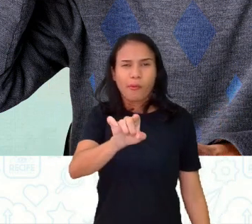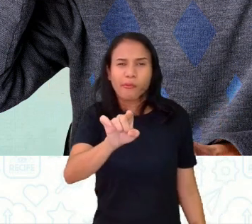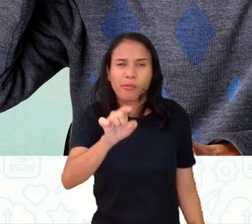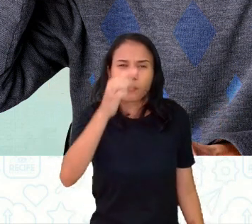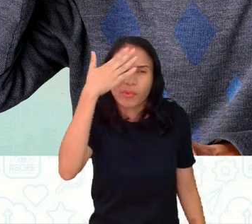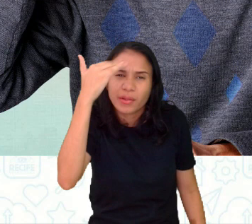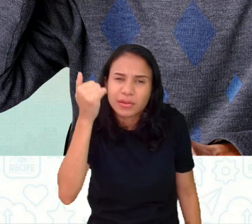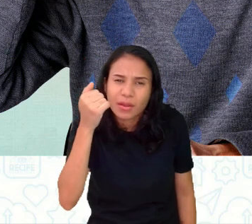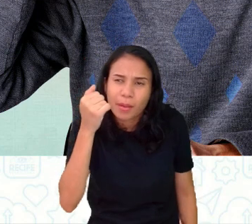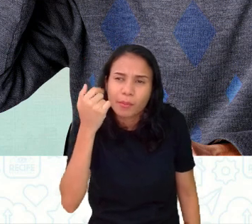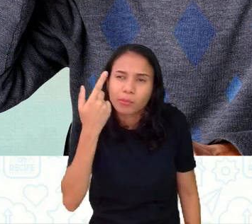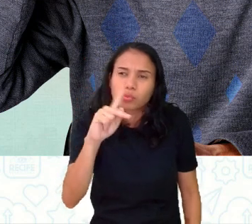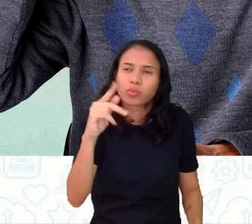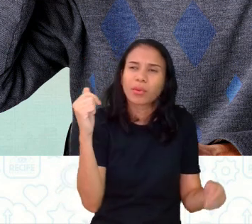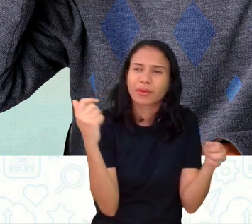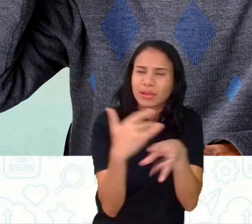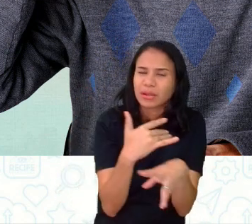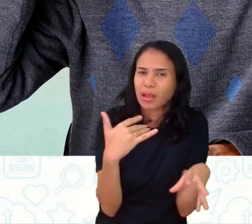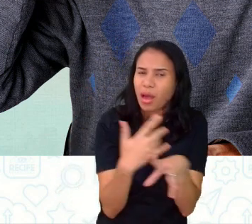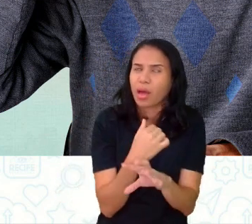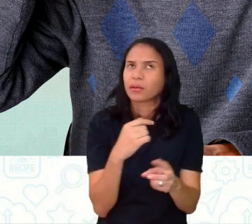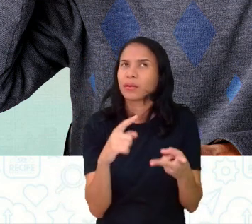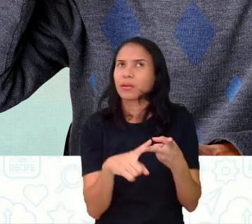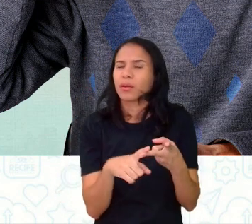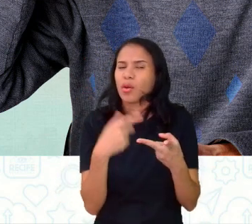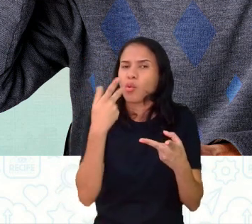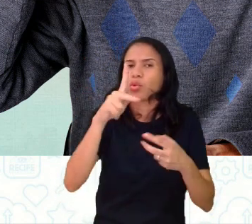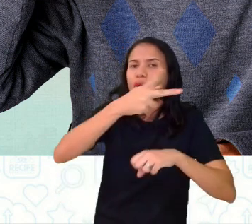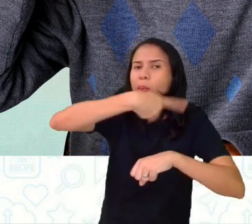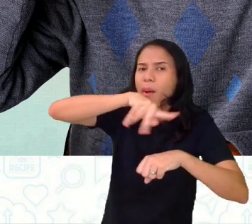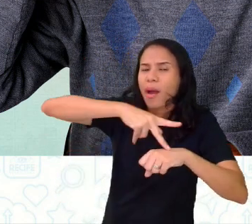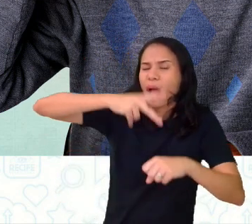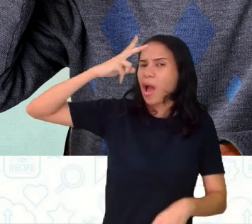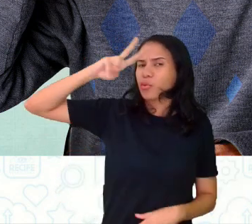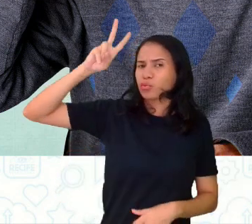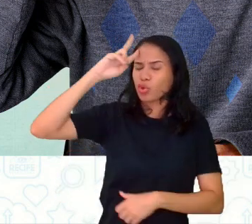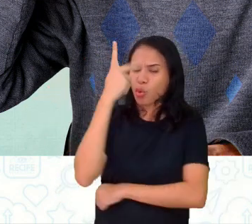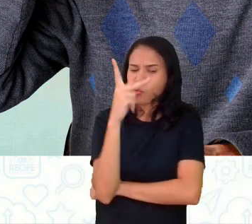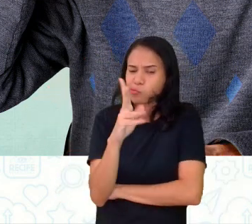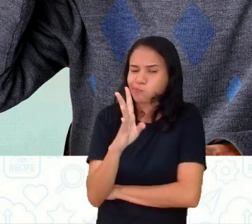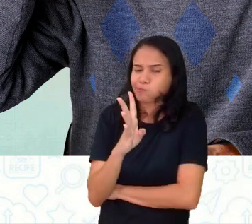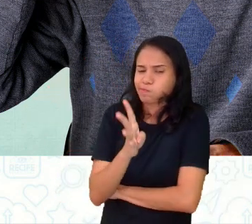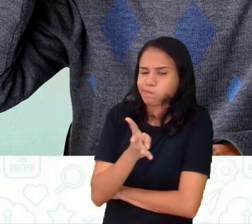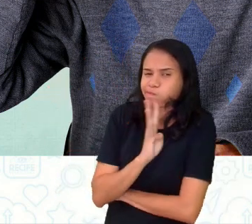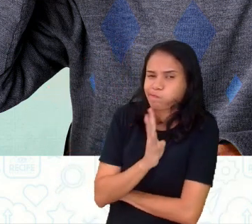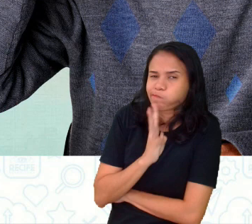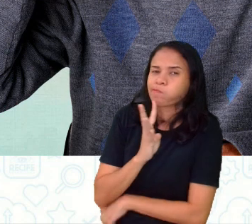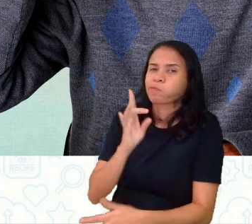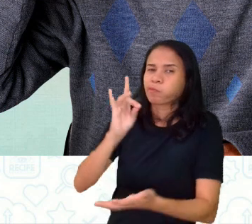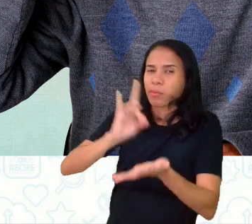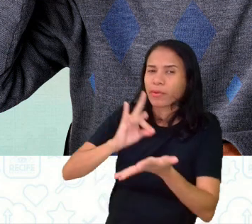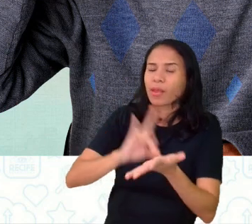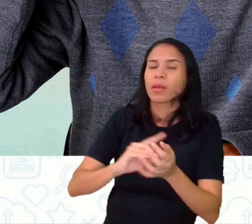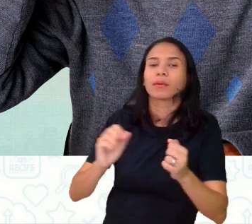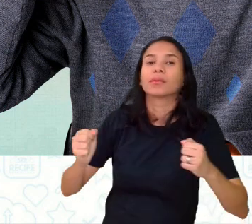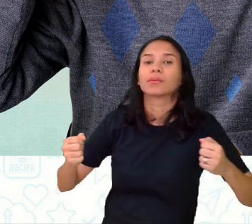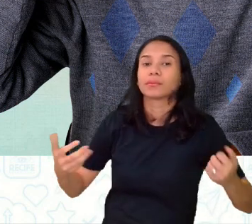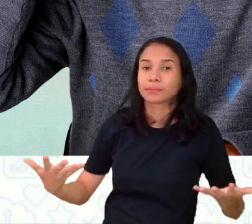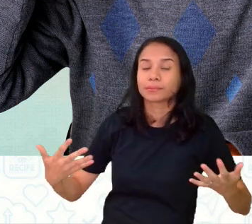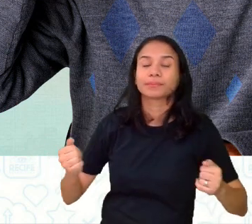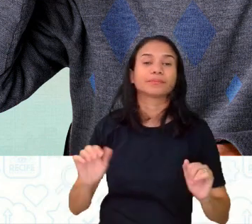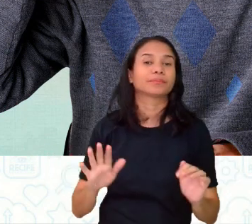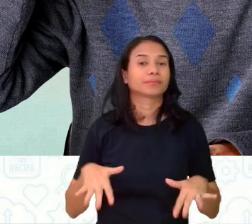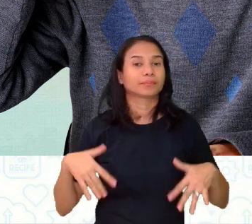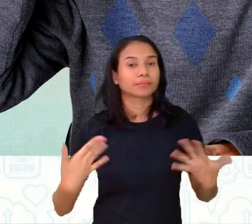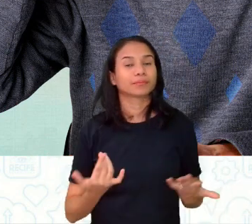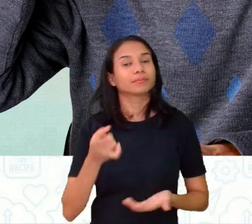também da história da sua cidade, do seu país? Será que você conhece de fato a história, né?